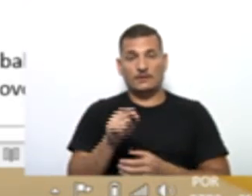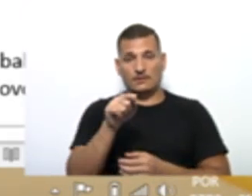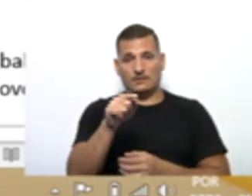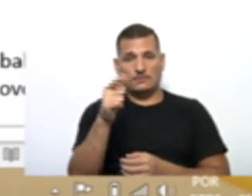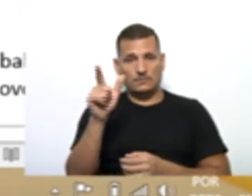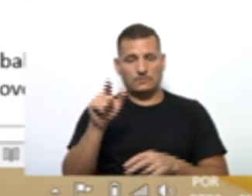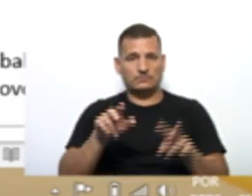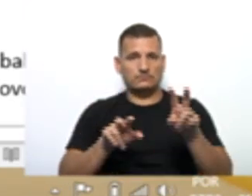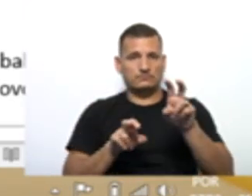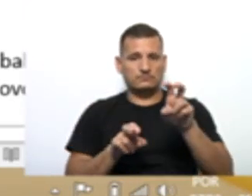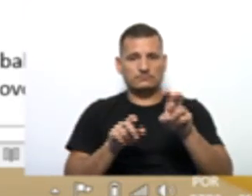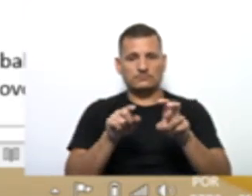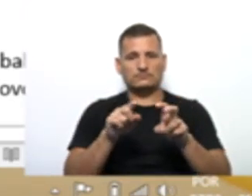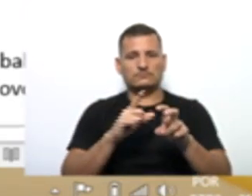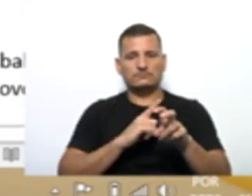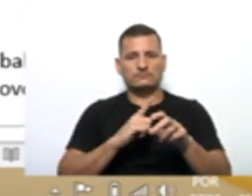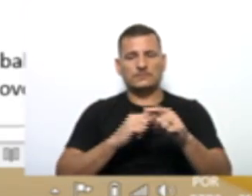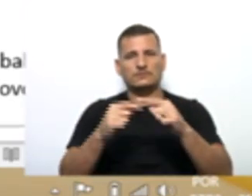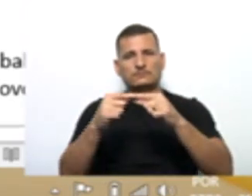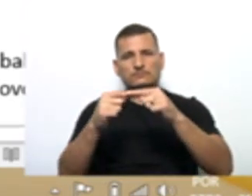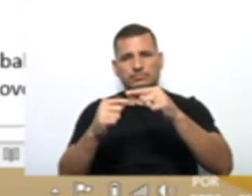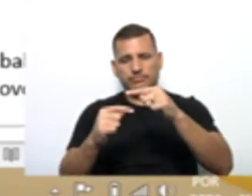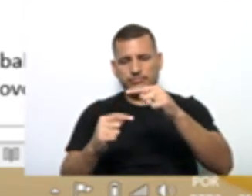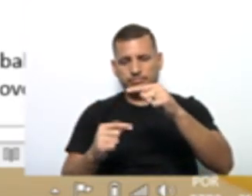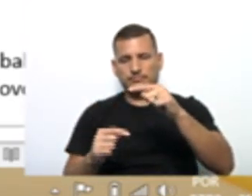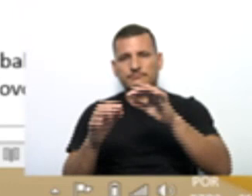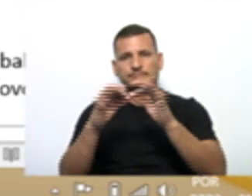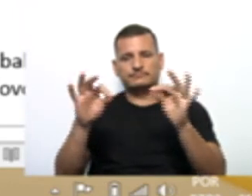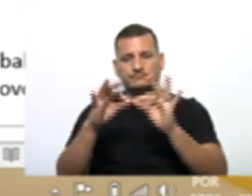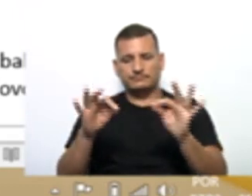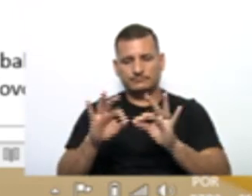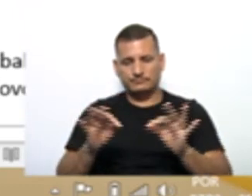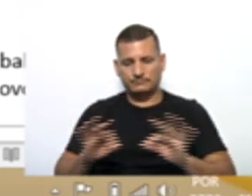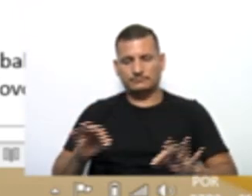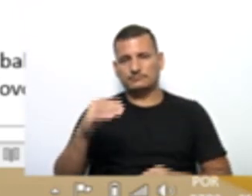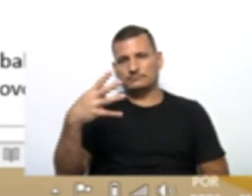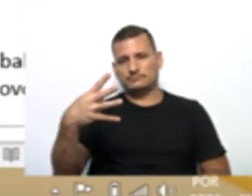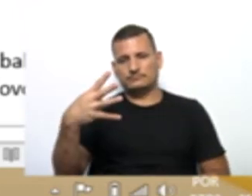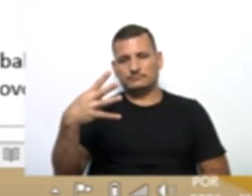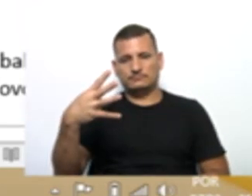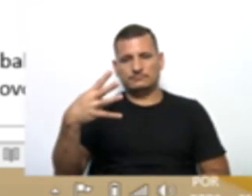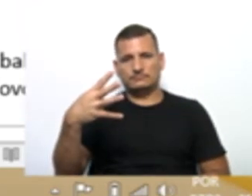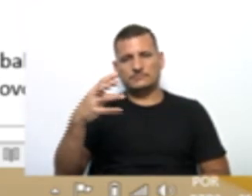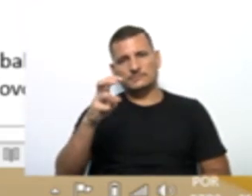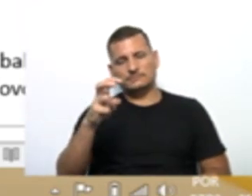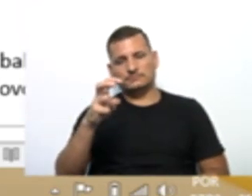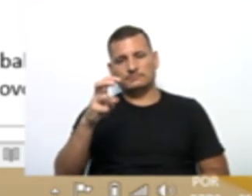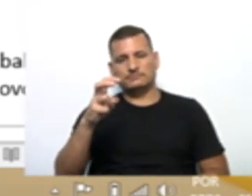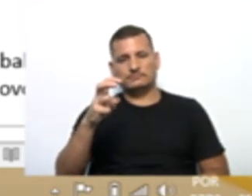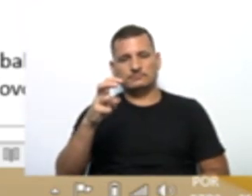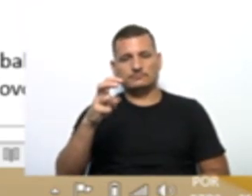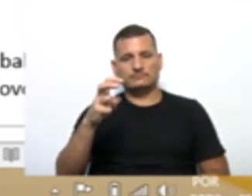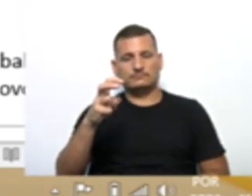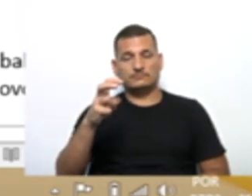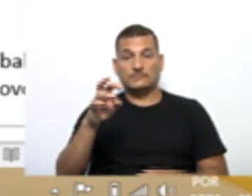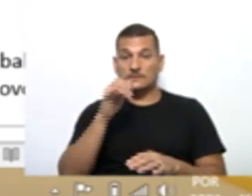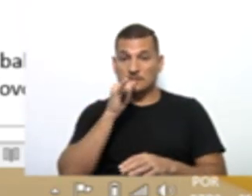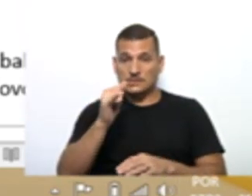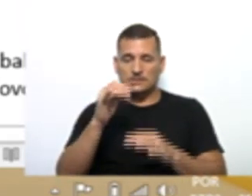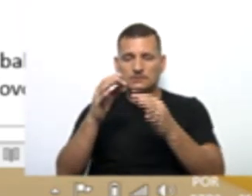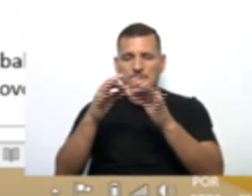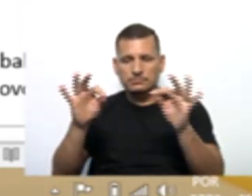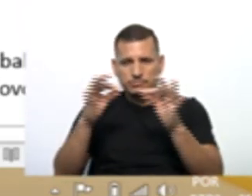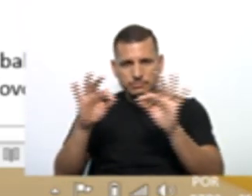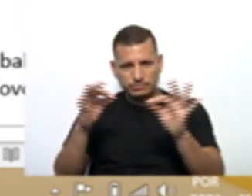outra citação, ela é longa, ela ocupa mais de 4 linhas, ó. Uma citação que ocupa mais de 4 linhas,